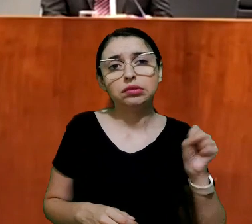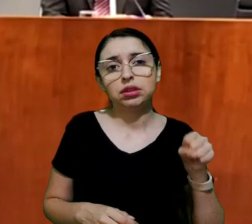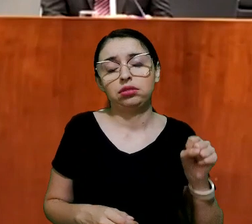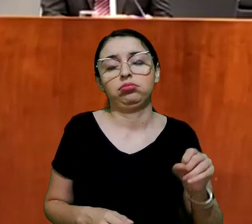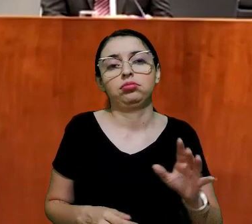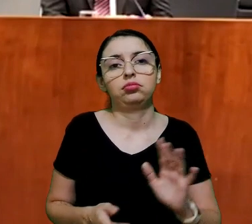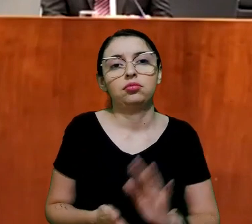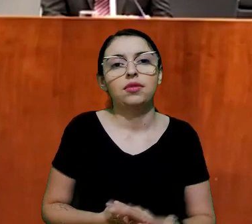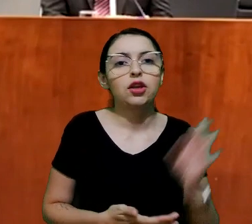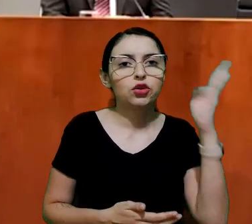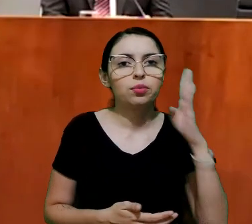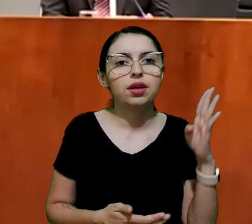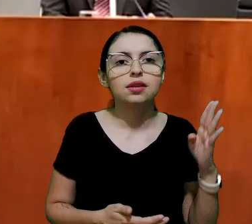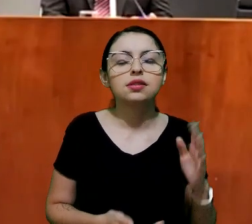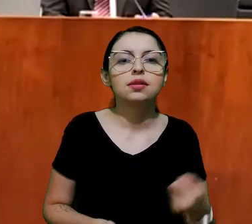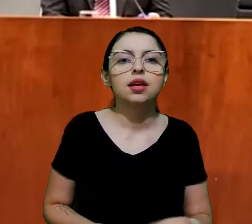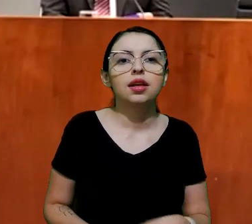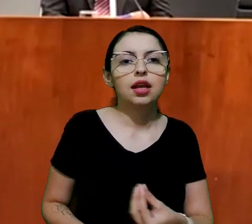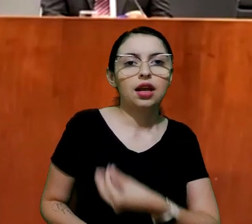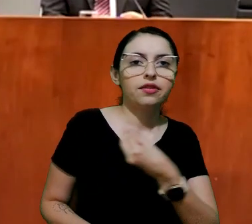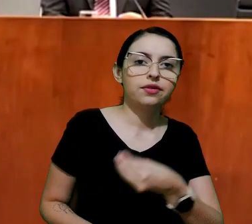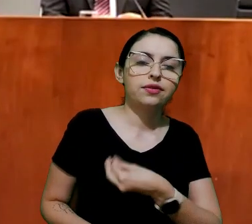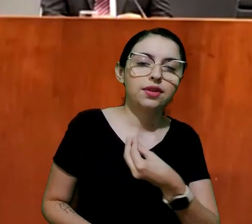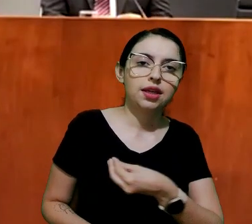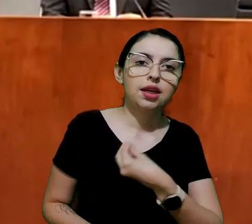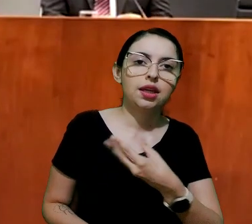brasileiro, da nossa experiência, da nossa